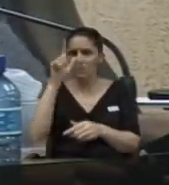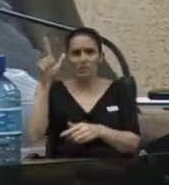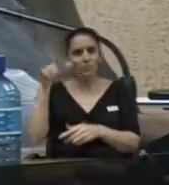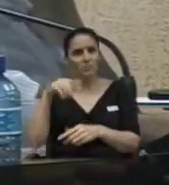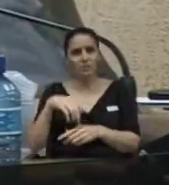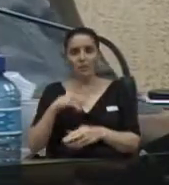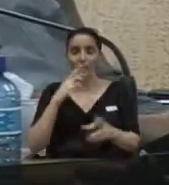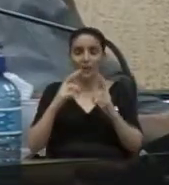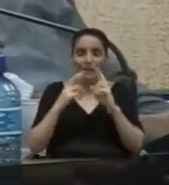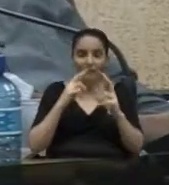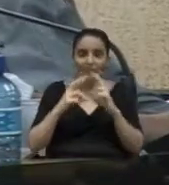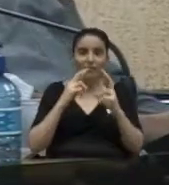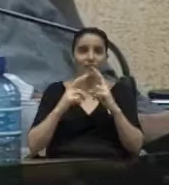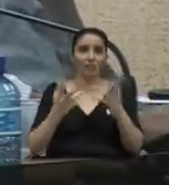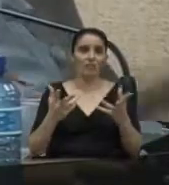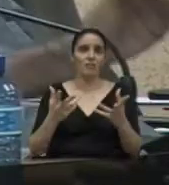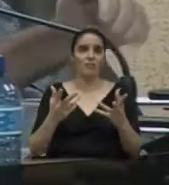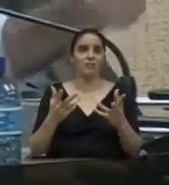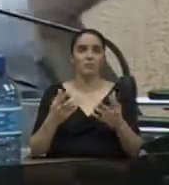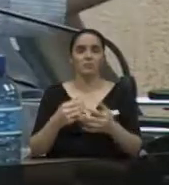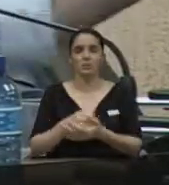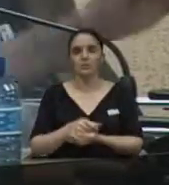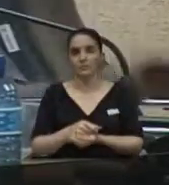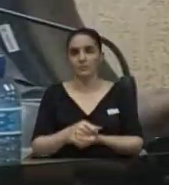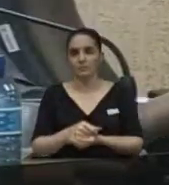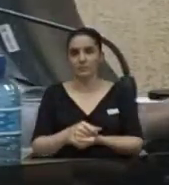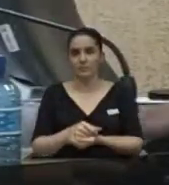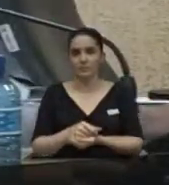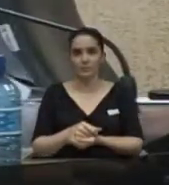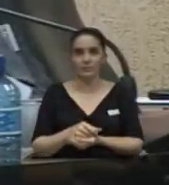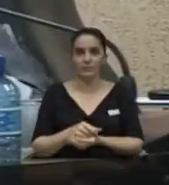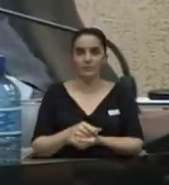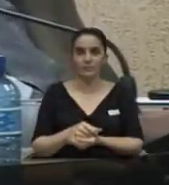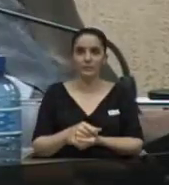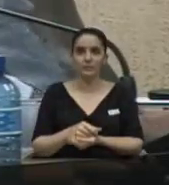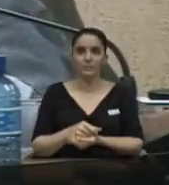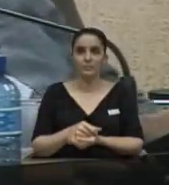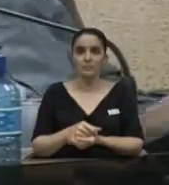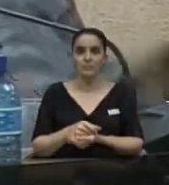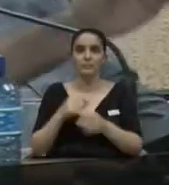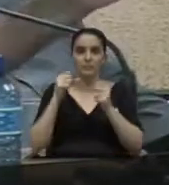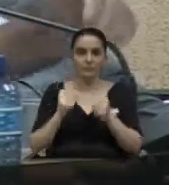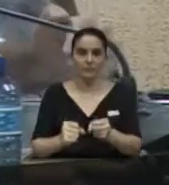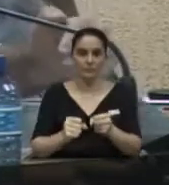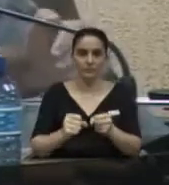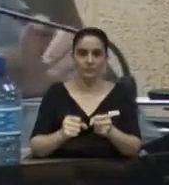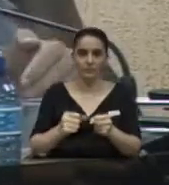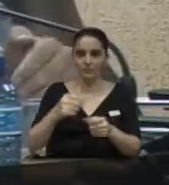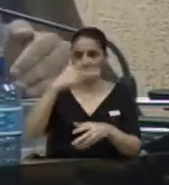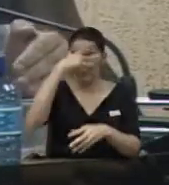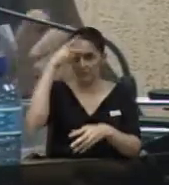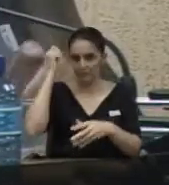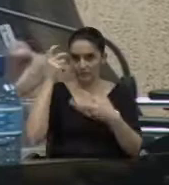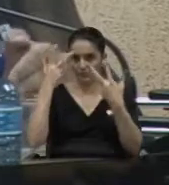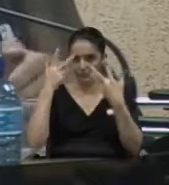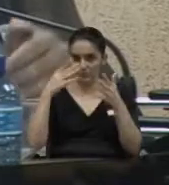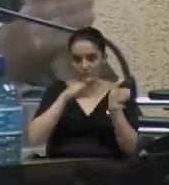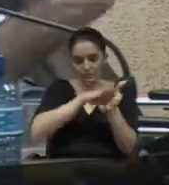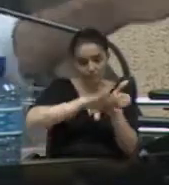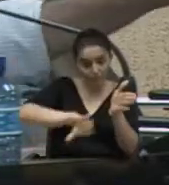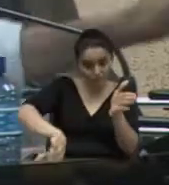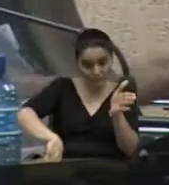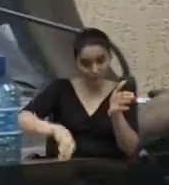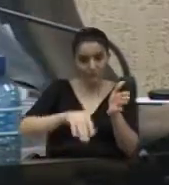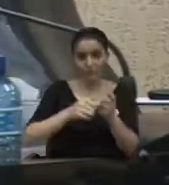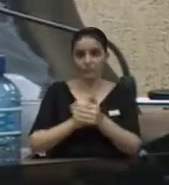reclamação é isso. E se há possibilidade de ter essa aceitação também pelo Executivo, de tirar essa restrição